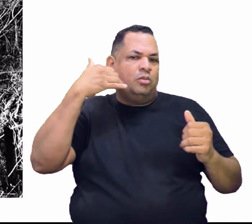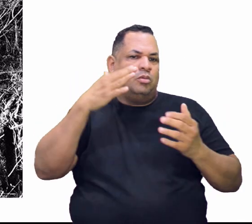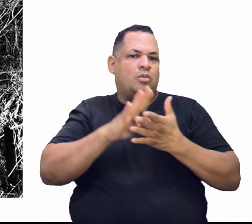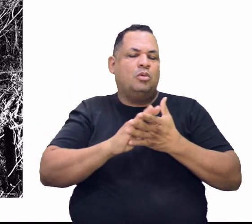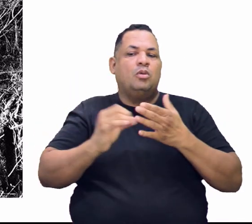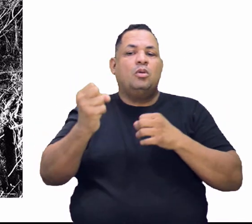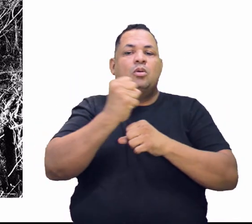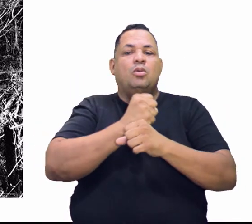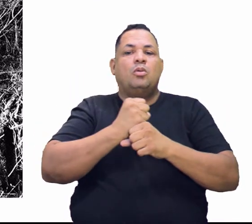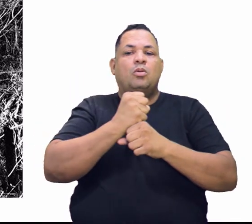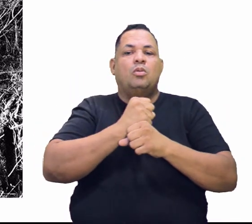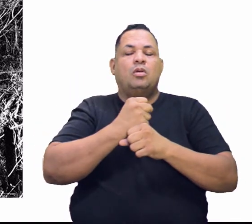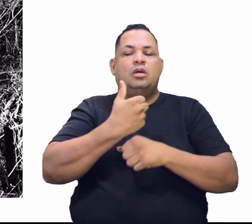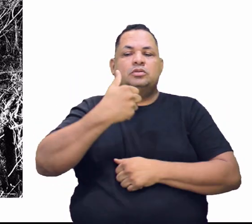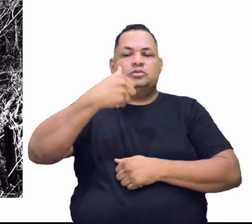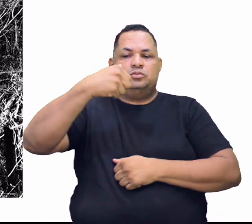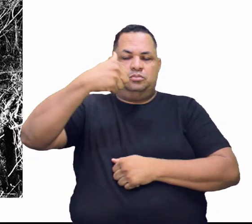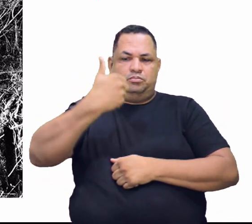no ano de